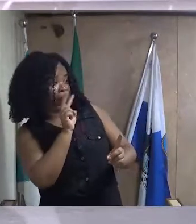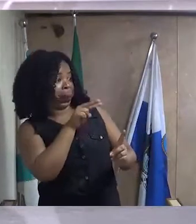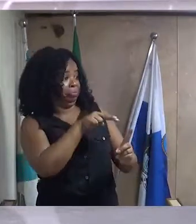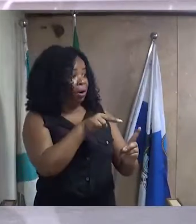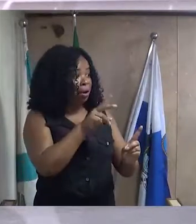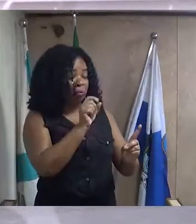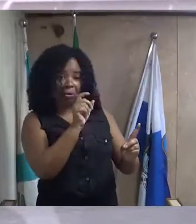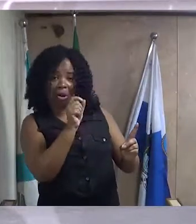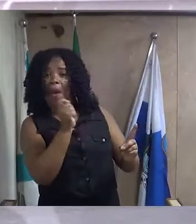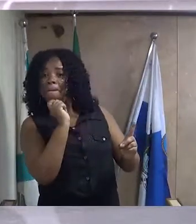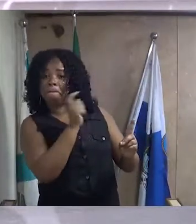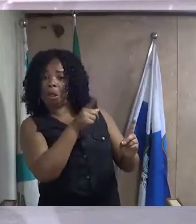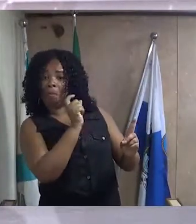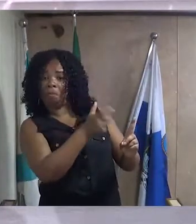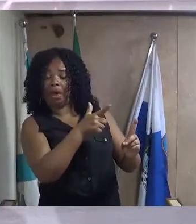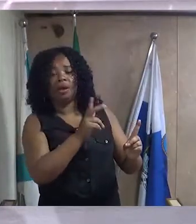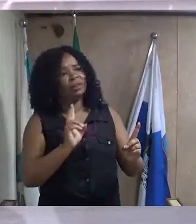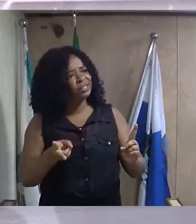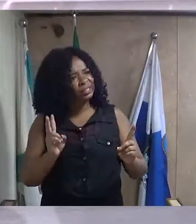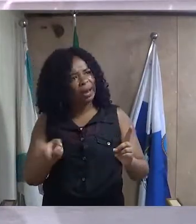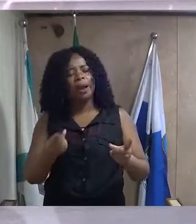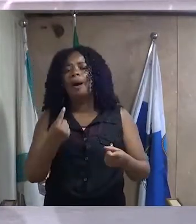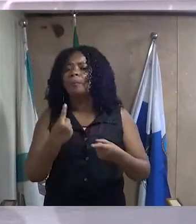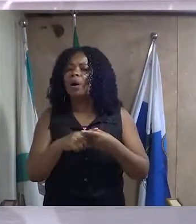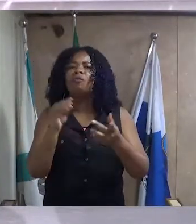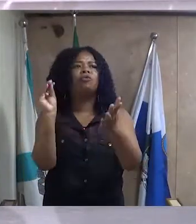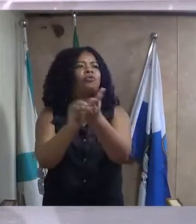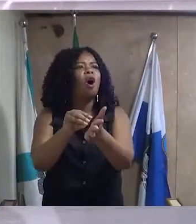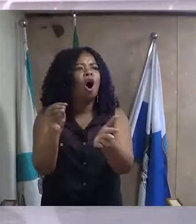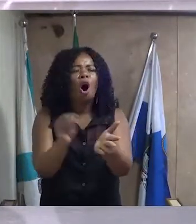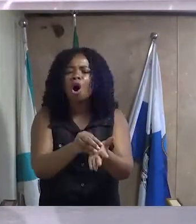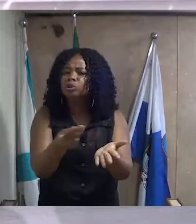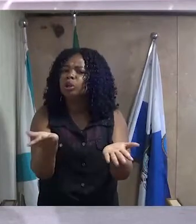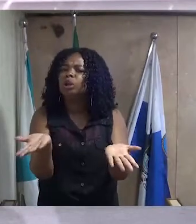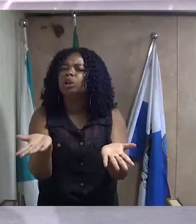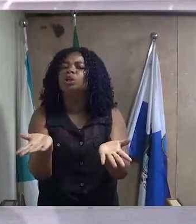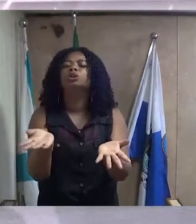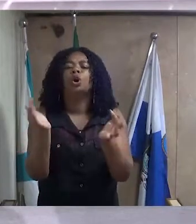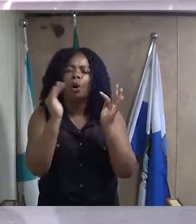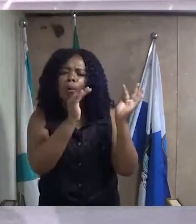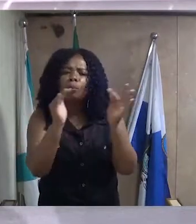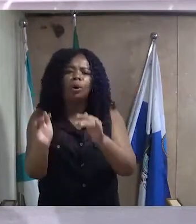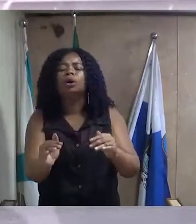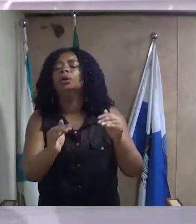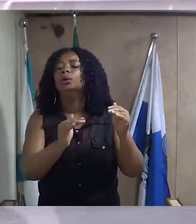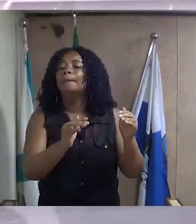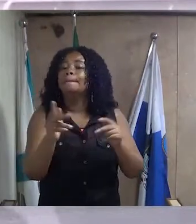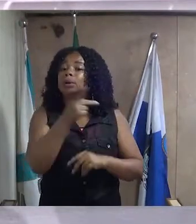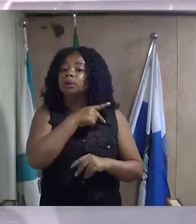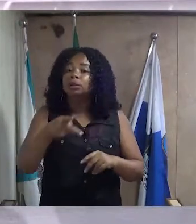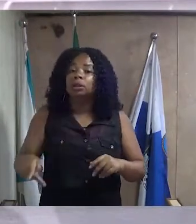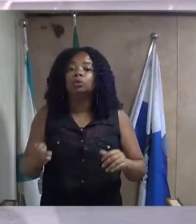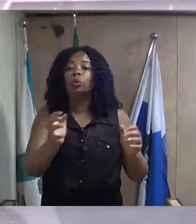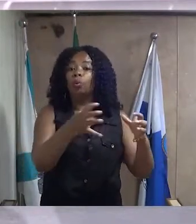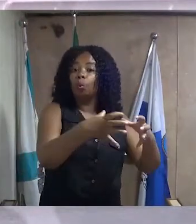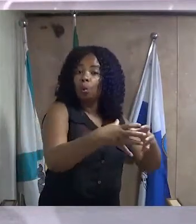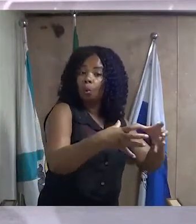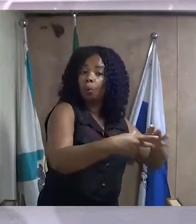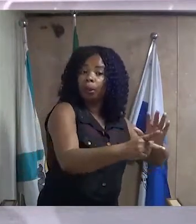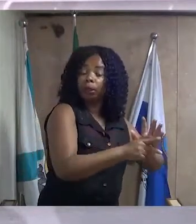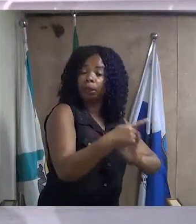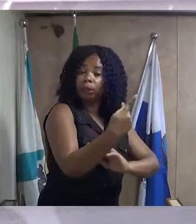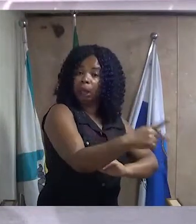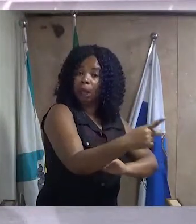sendo apredejados pela incompetência desse presidente e da sua equipe, que já faz parte desse